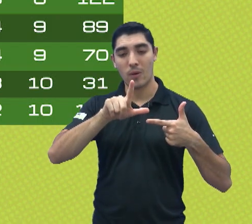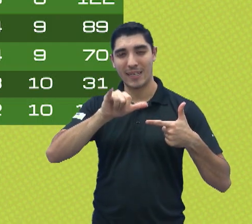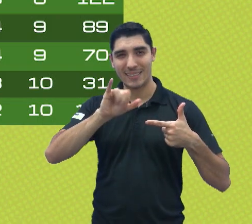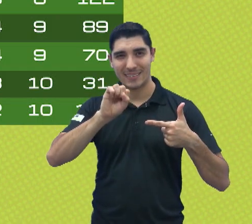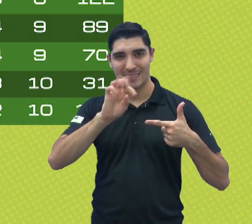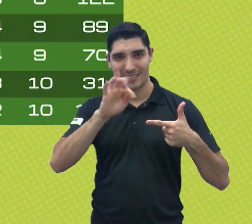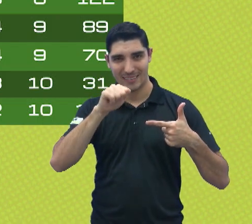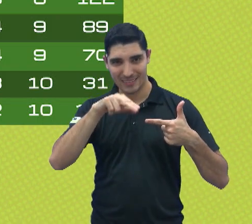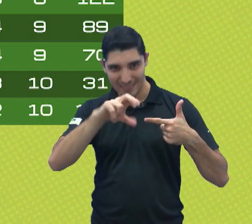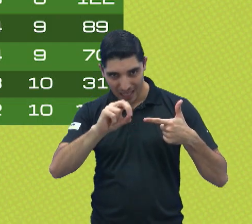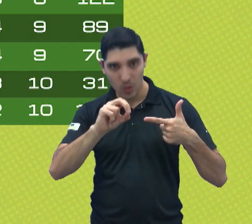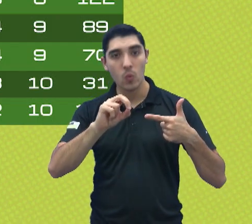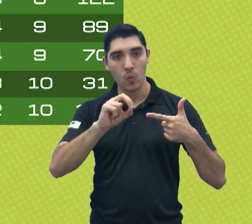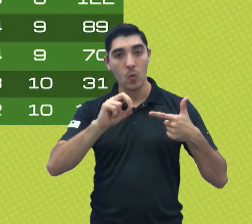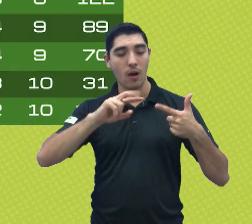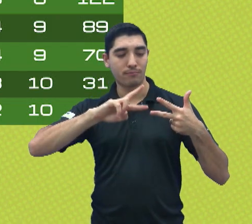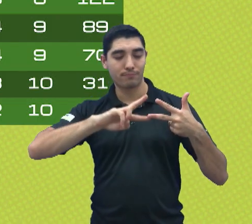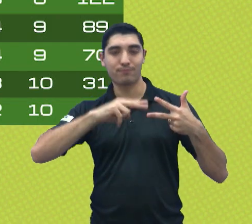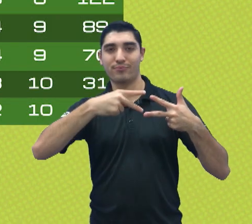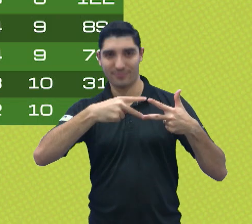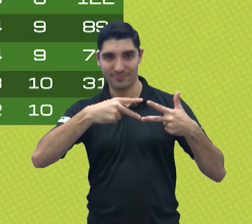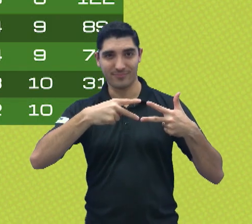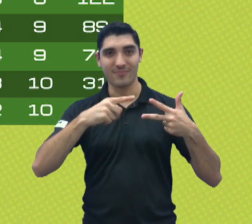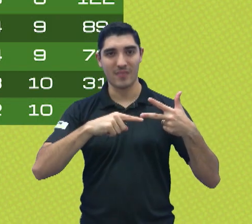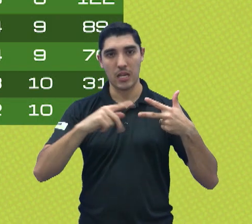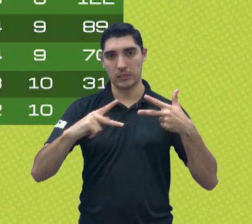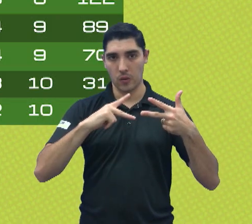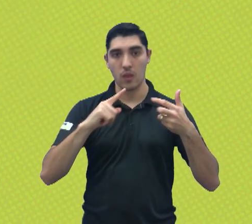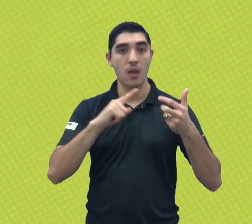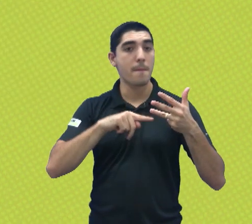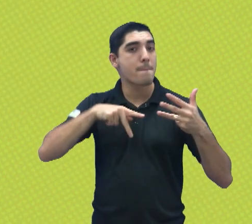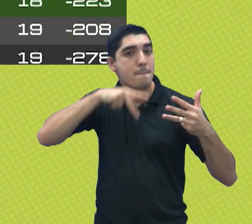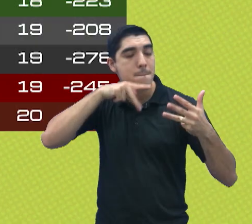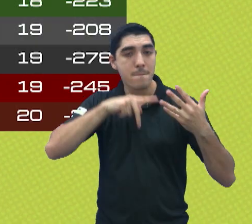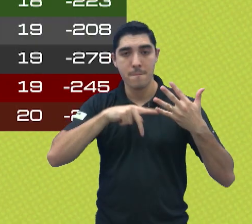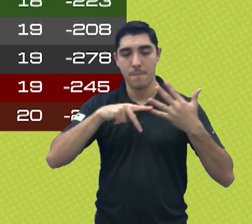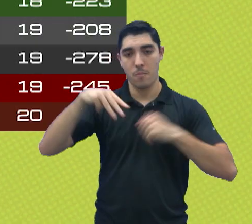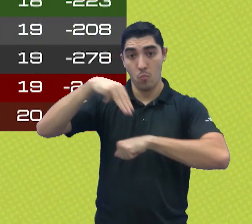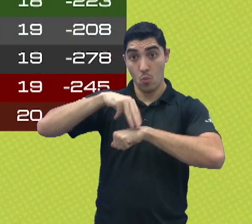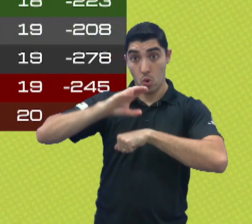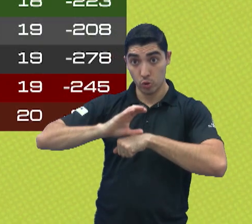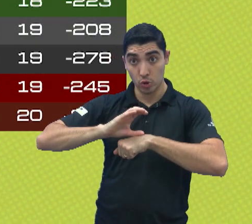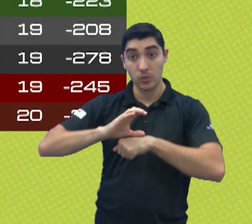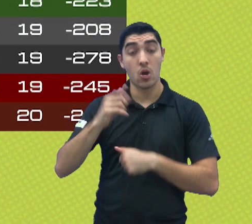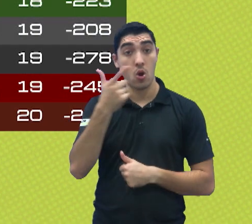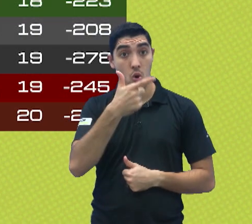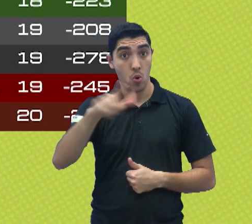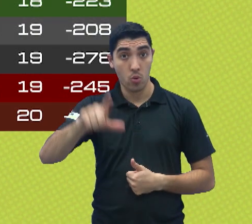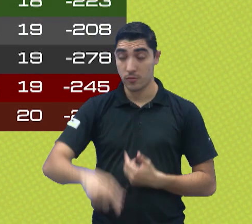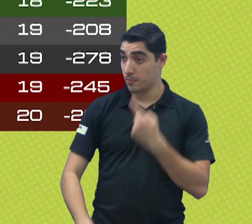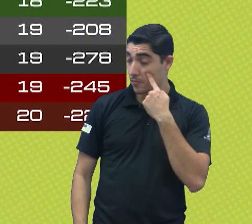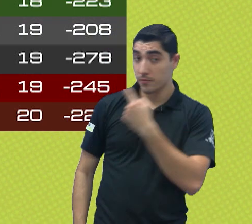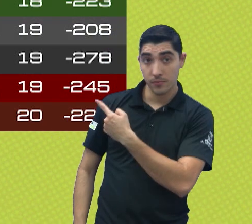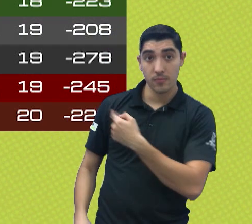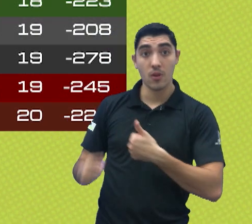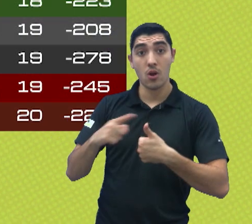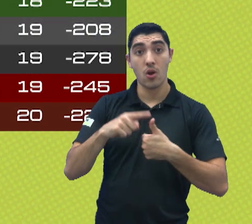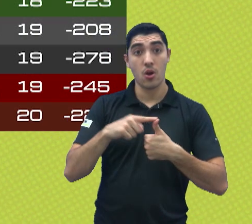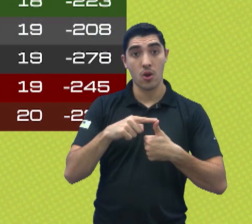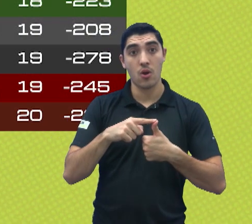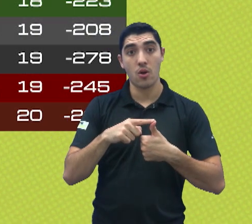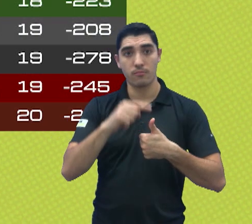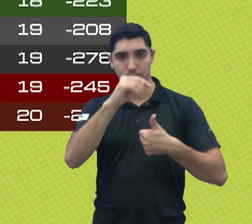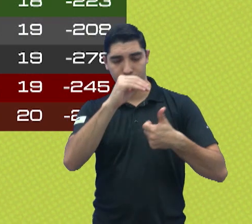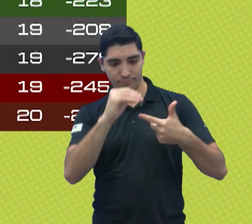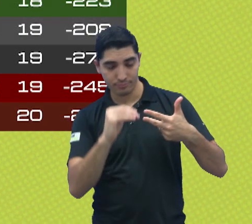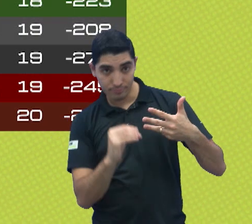José caiu para a 8ª, Unifacisa e o Mogi Basquete. Virando a página, você vai olhar lá, ó, 16º colocado. É o último